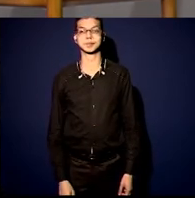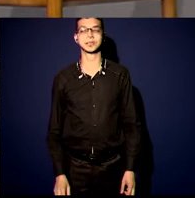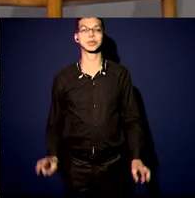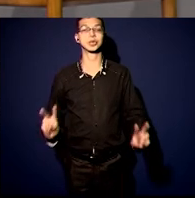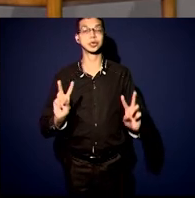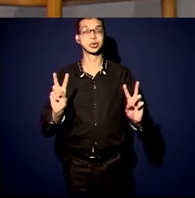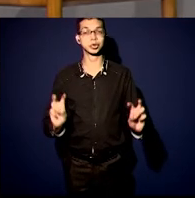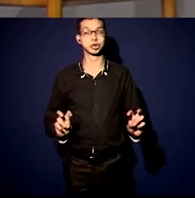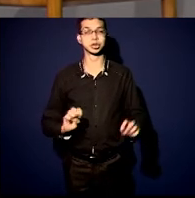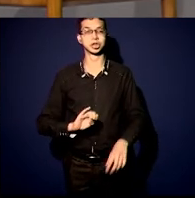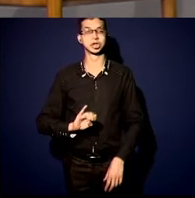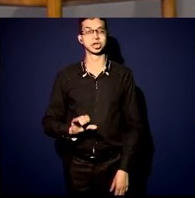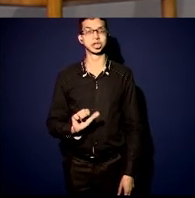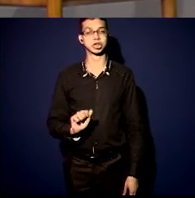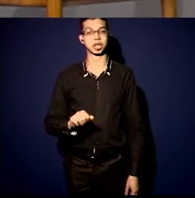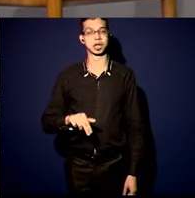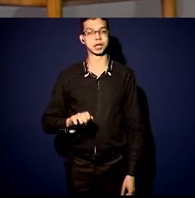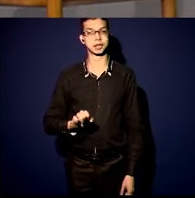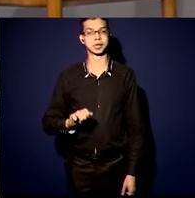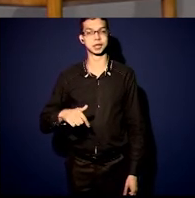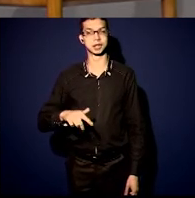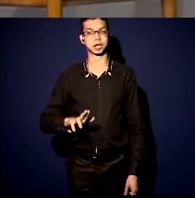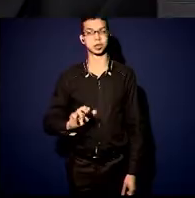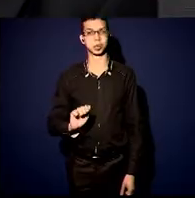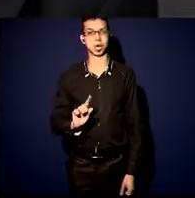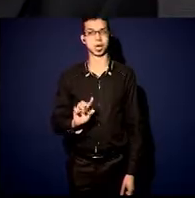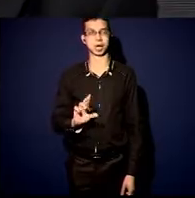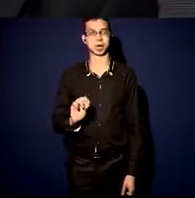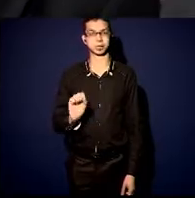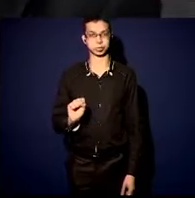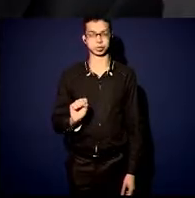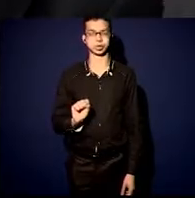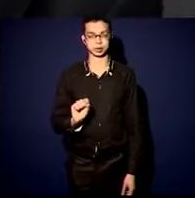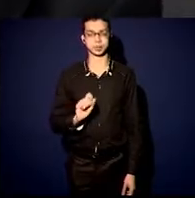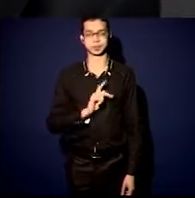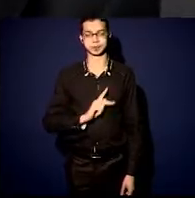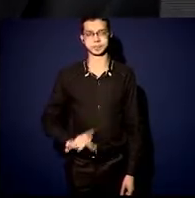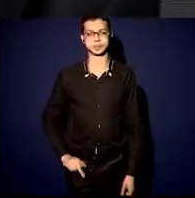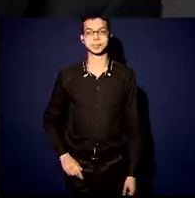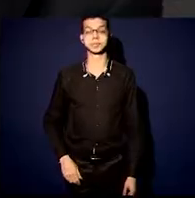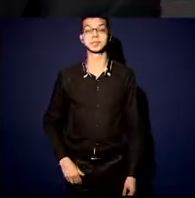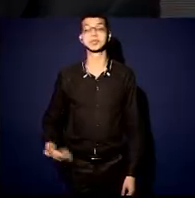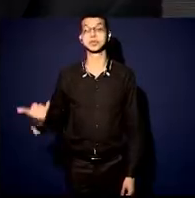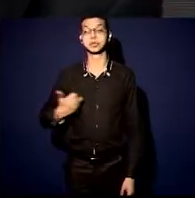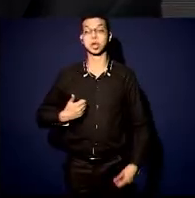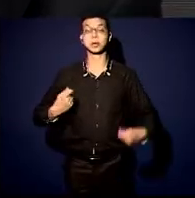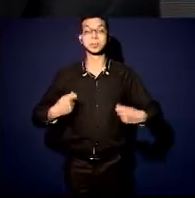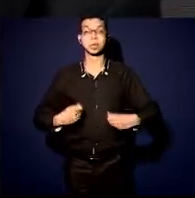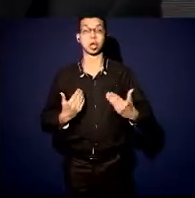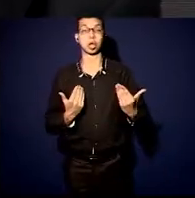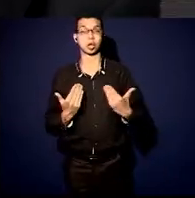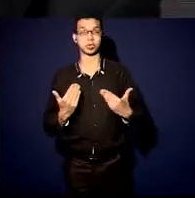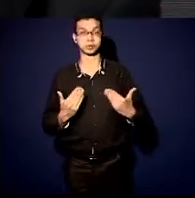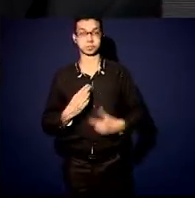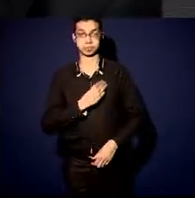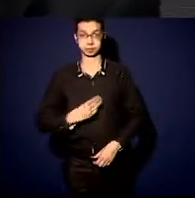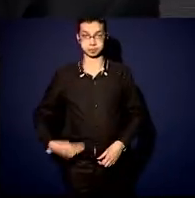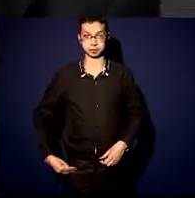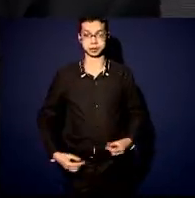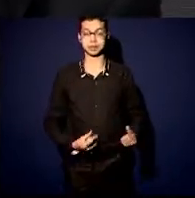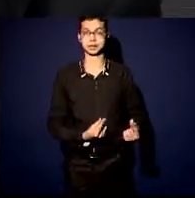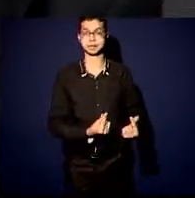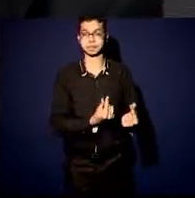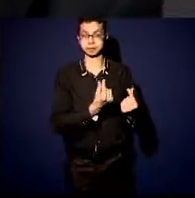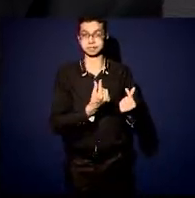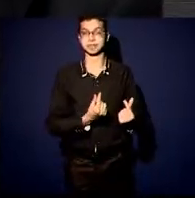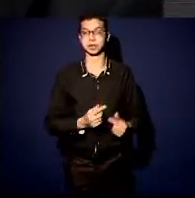Aliás o Jânio Quadros ele dizia que teve que conversar comigo está fazendo de então que era o Mariane